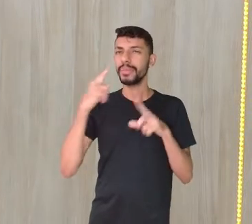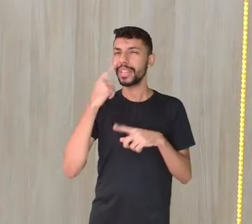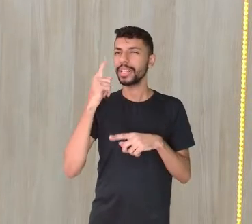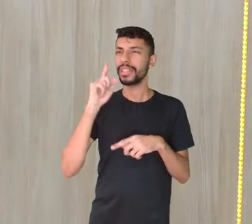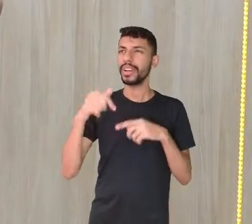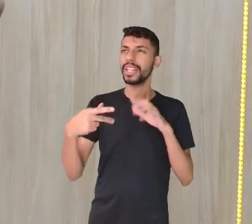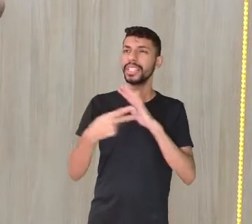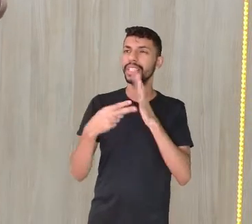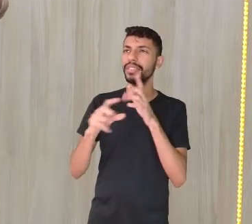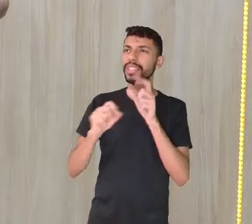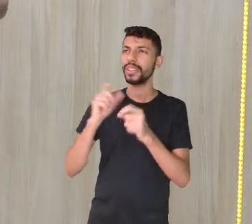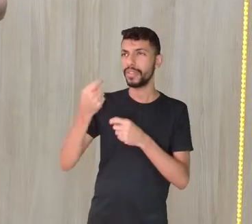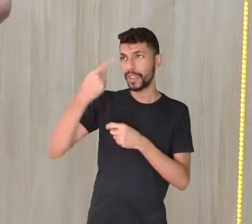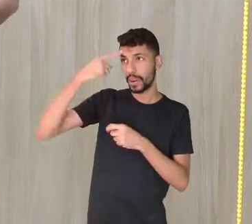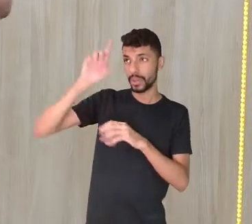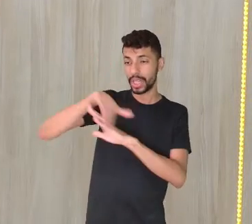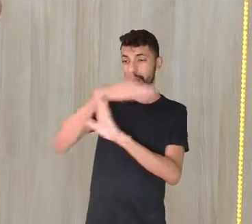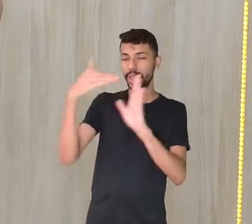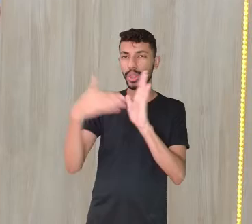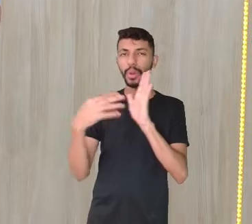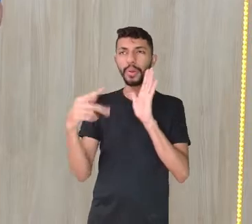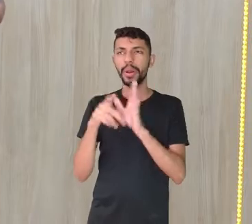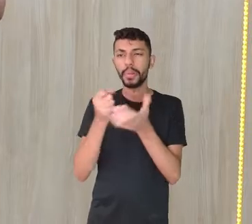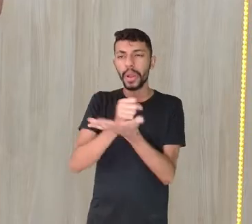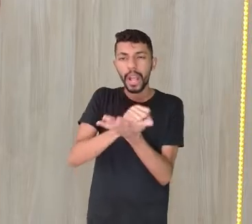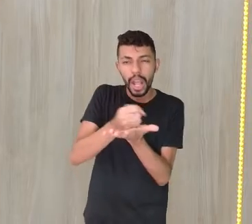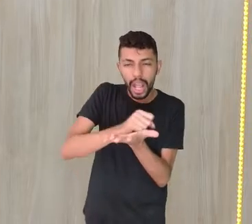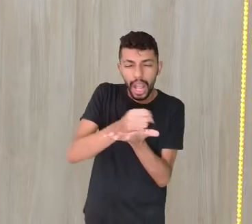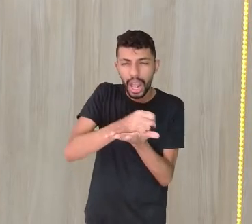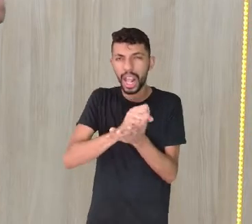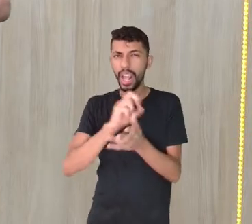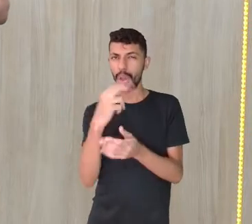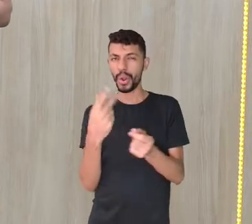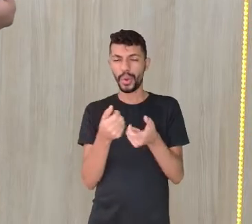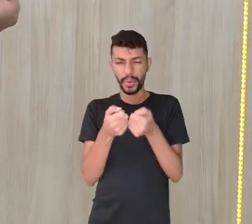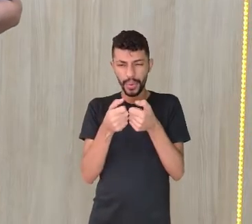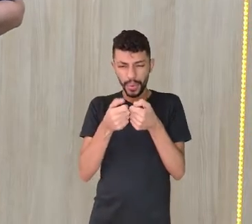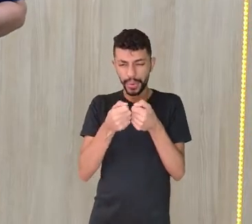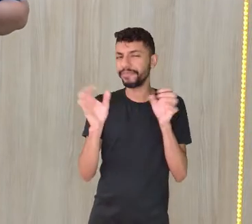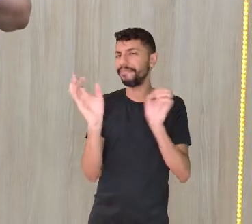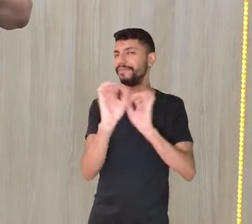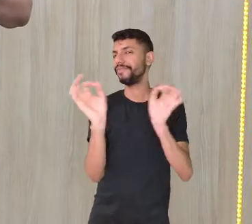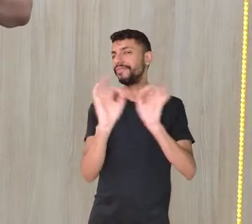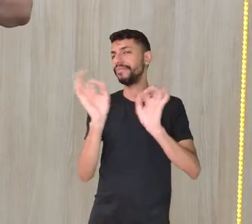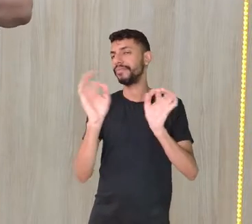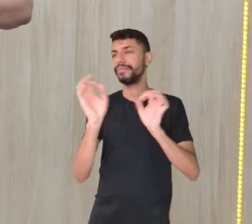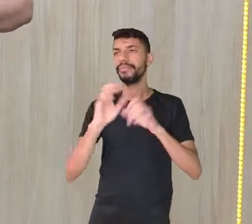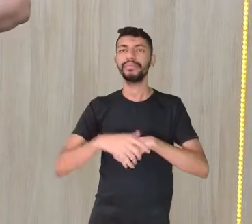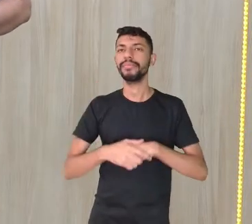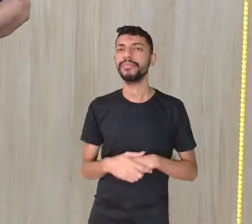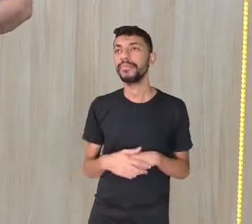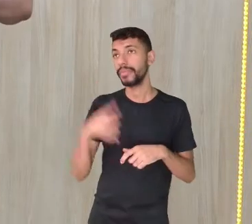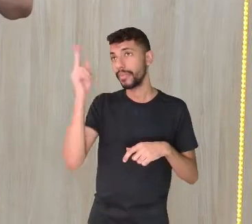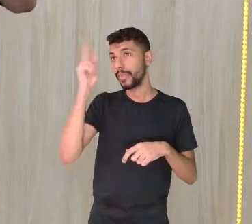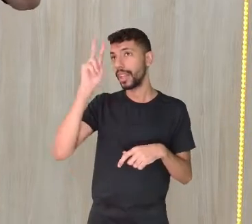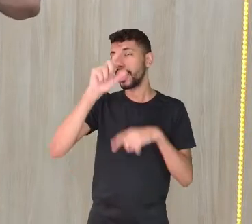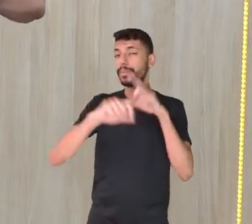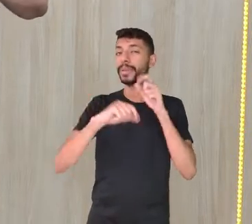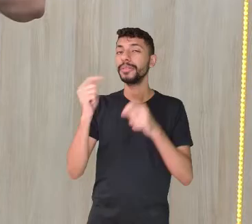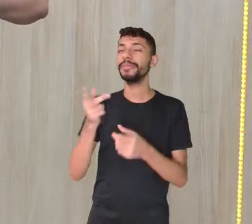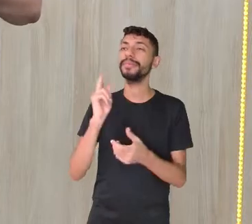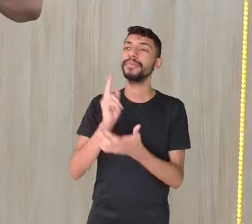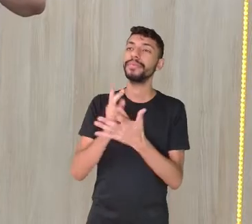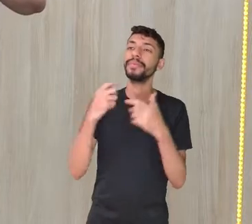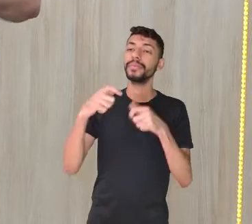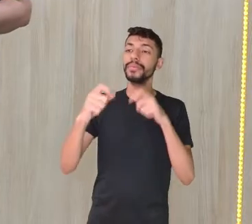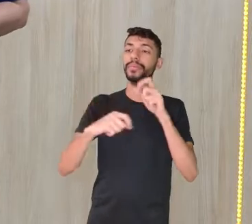dia todo, né, pessoal? Aí com videogame ou lá no celular, jogando sem parar. Lembrando sempre que no jogo eu tenho